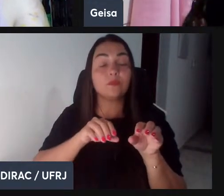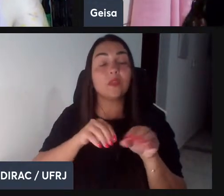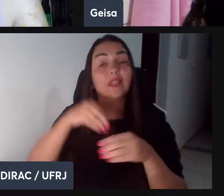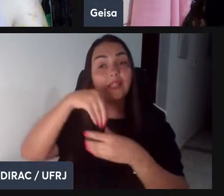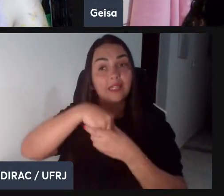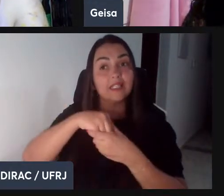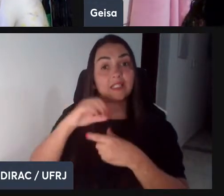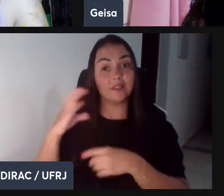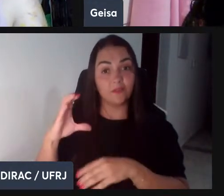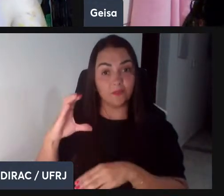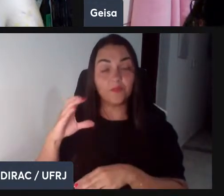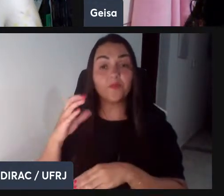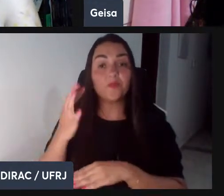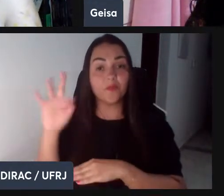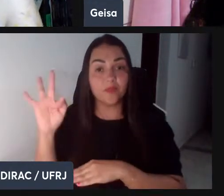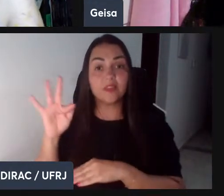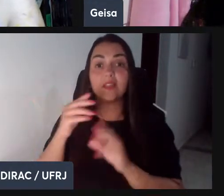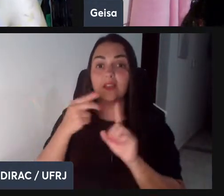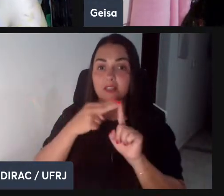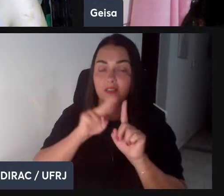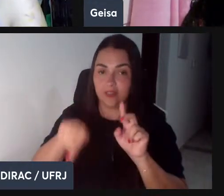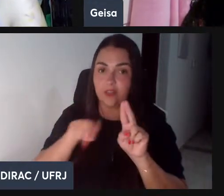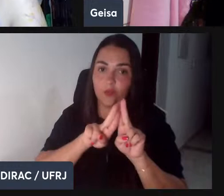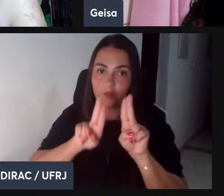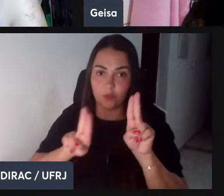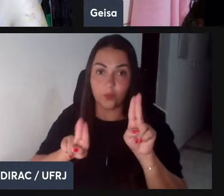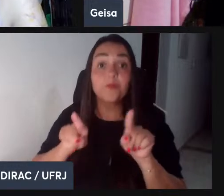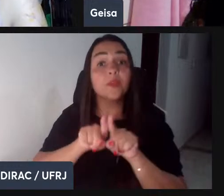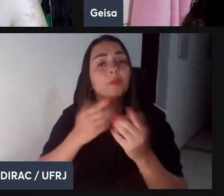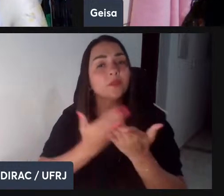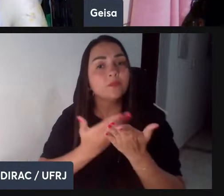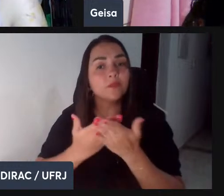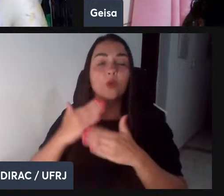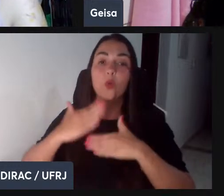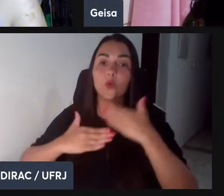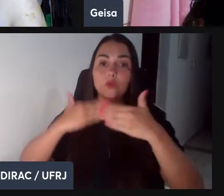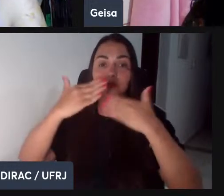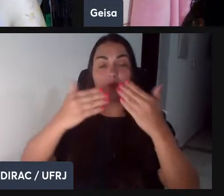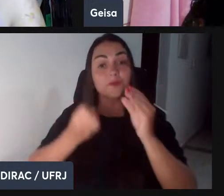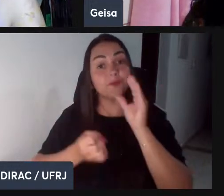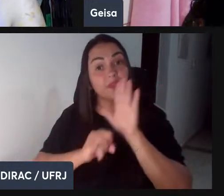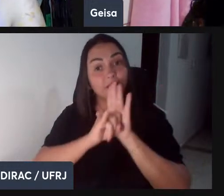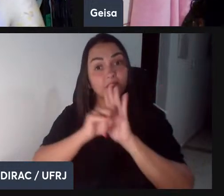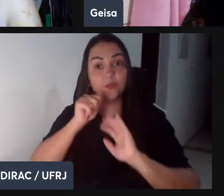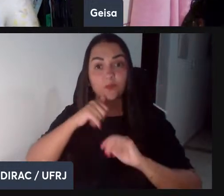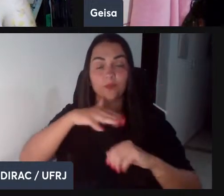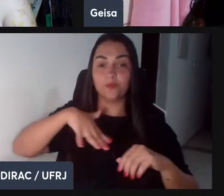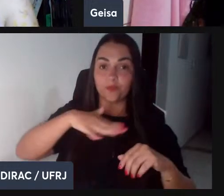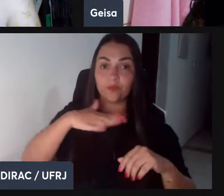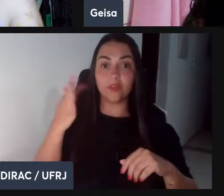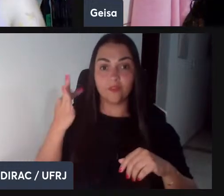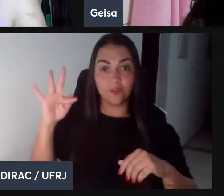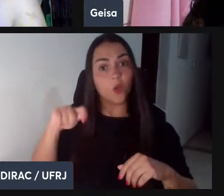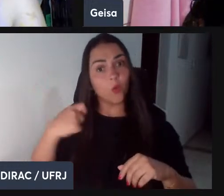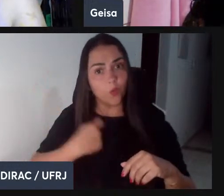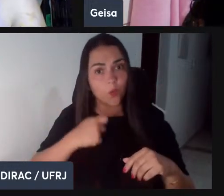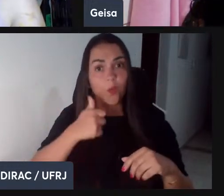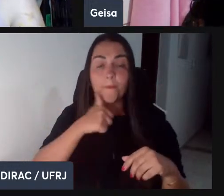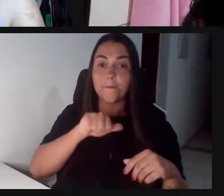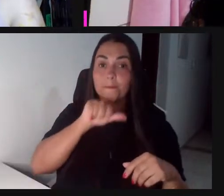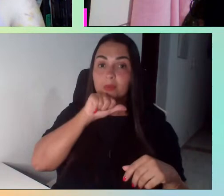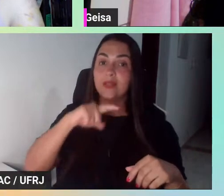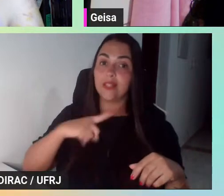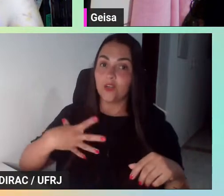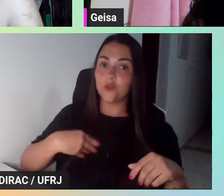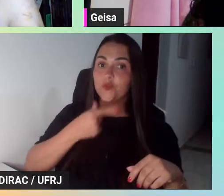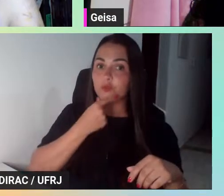UFRJ. E eu estou estudando a construção das identidades de mulheres na física. Sou mãe de um adolescente de